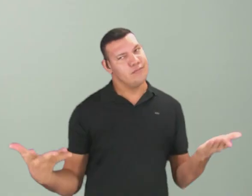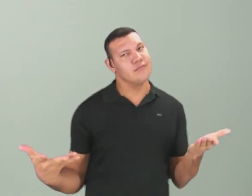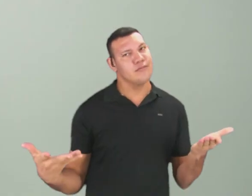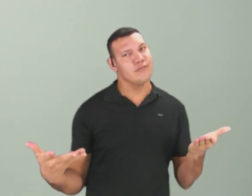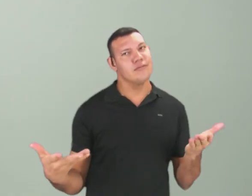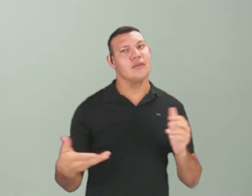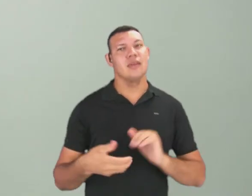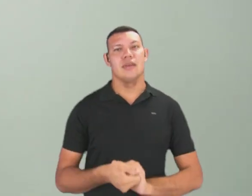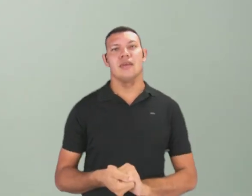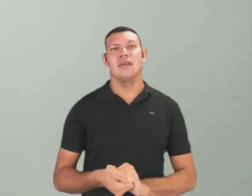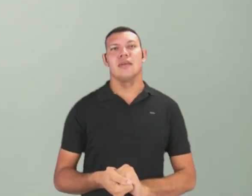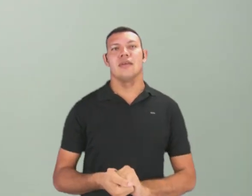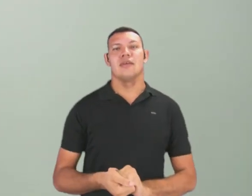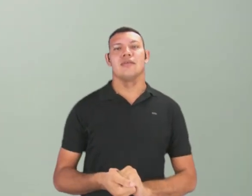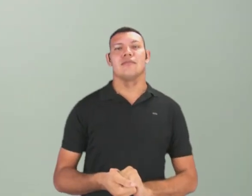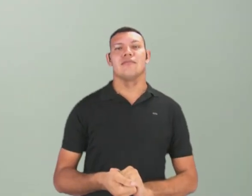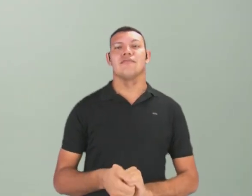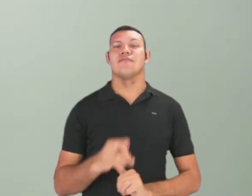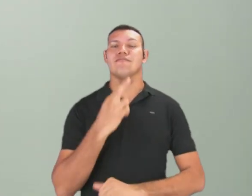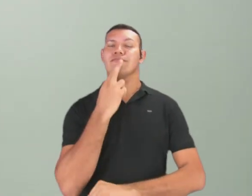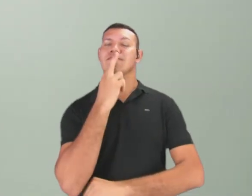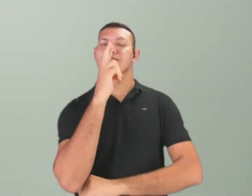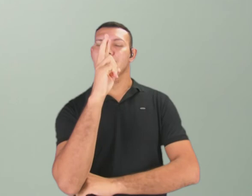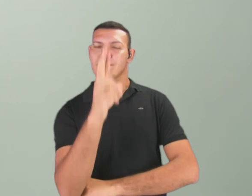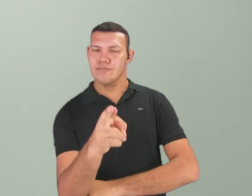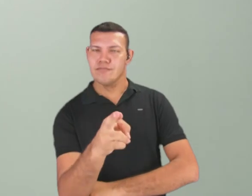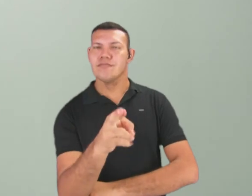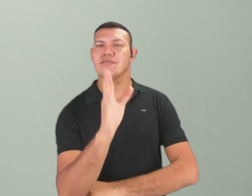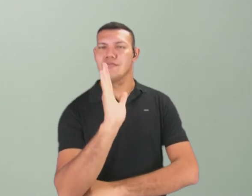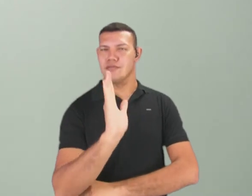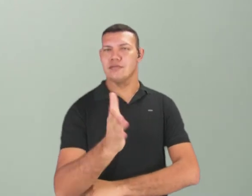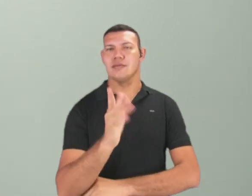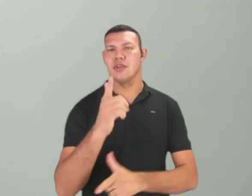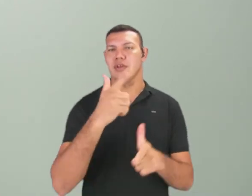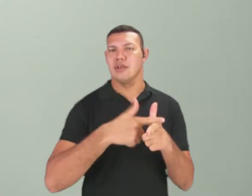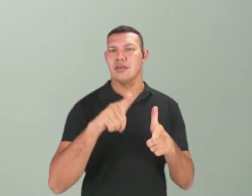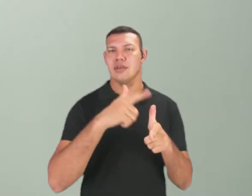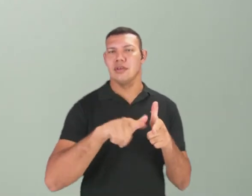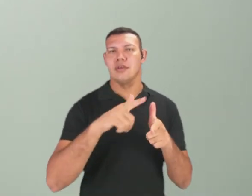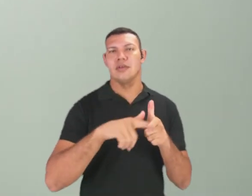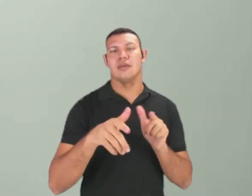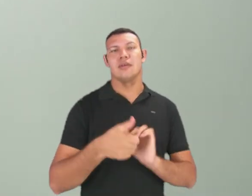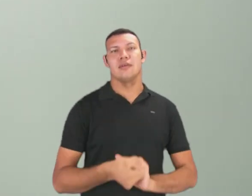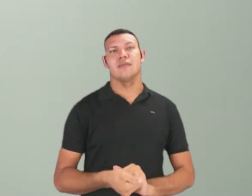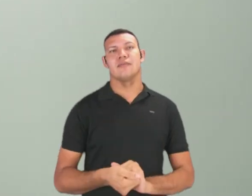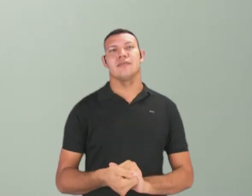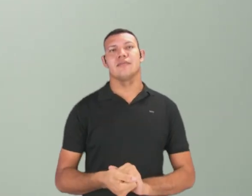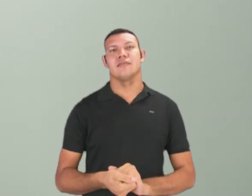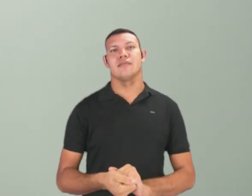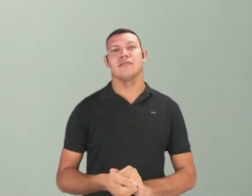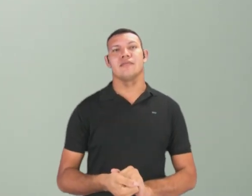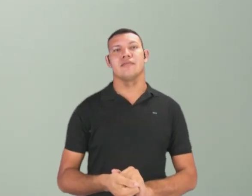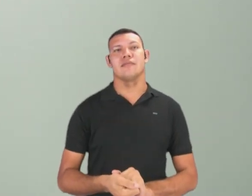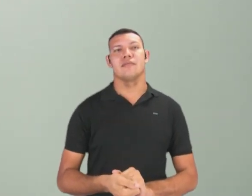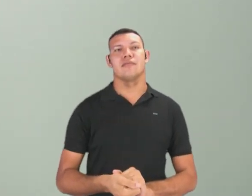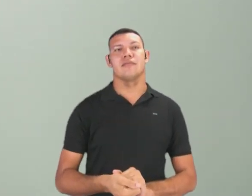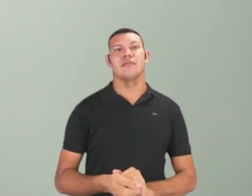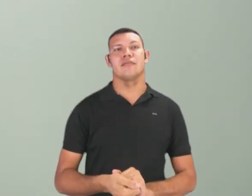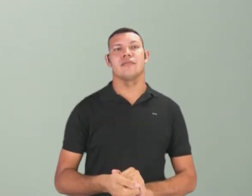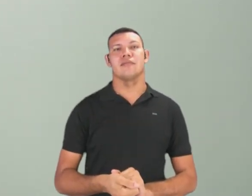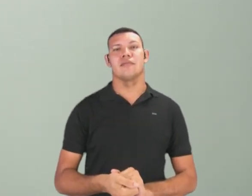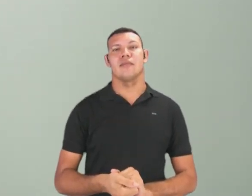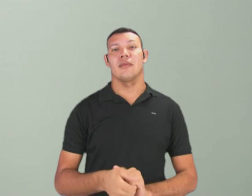gente, a gente já podemos tirar a resolução dessa situação problema. Então, a situação, problema, se dará